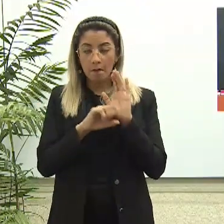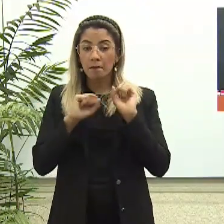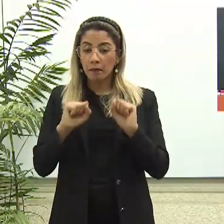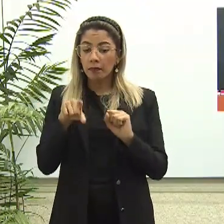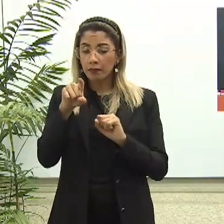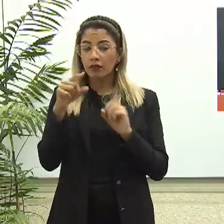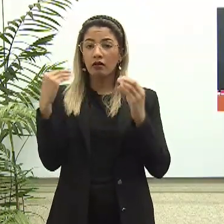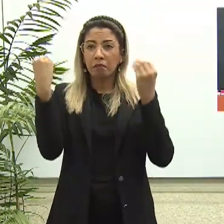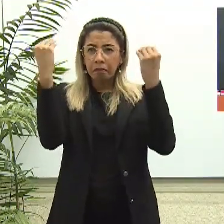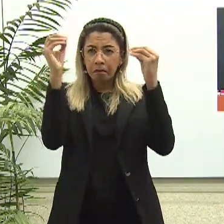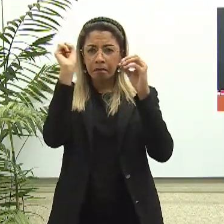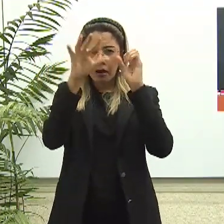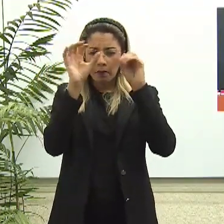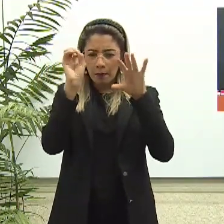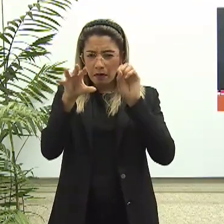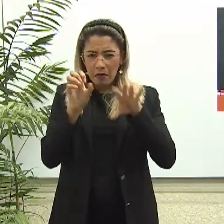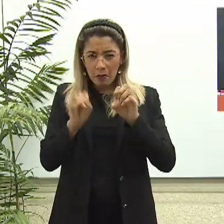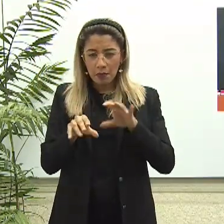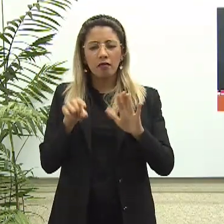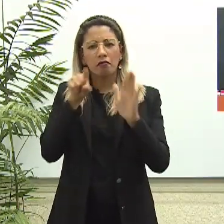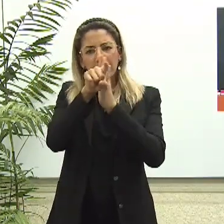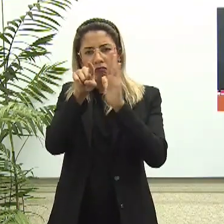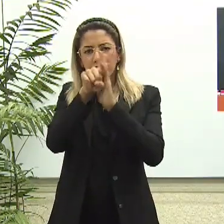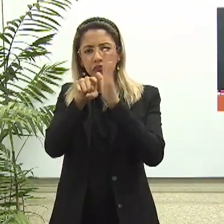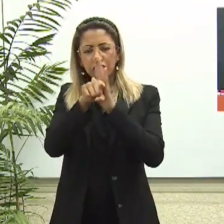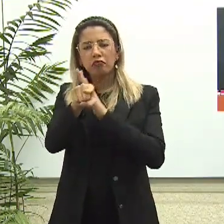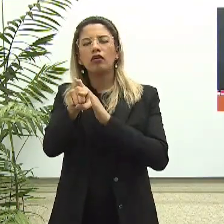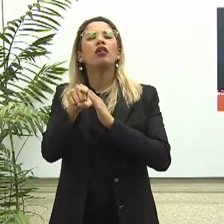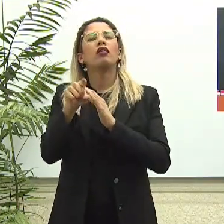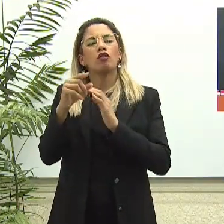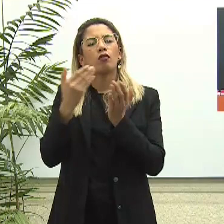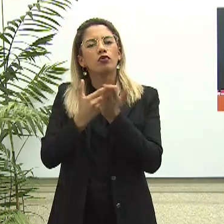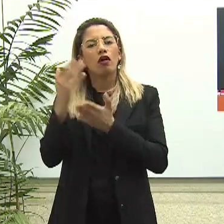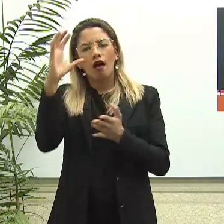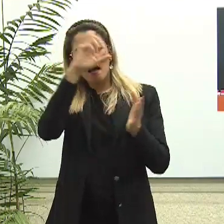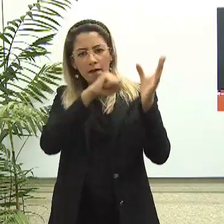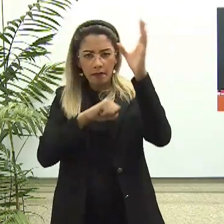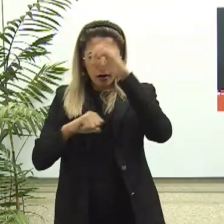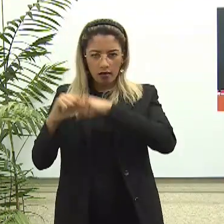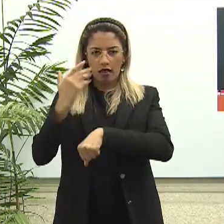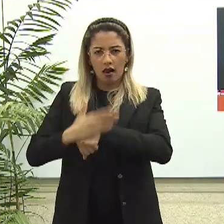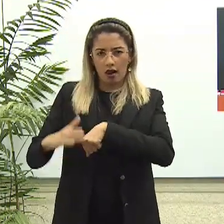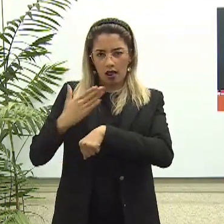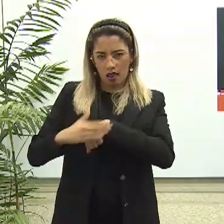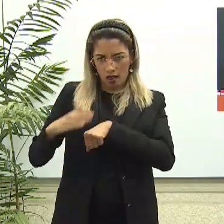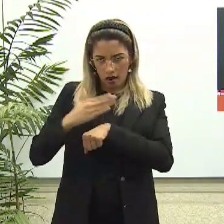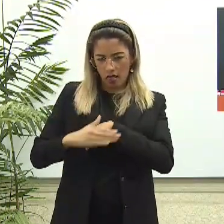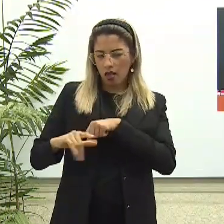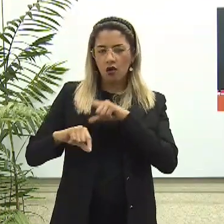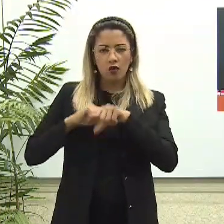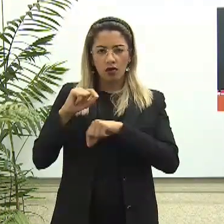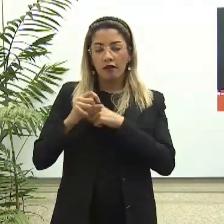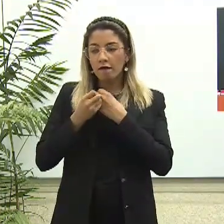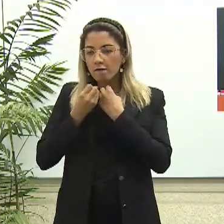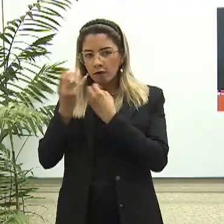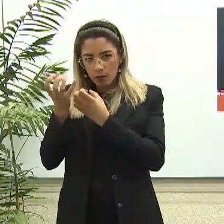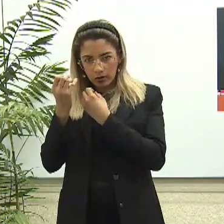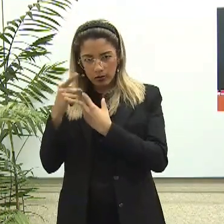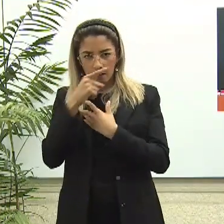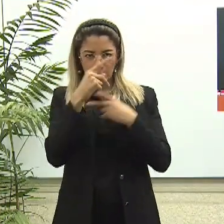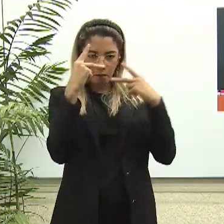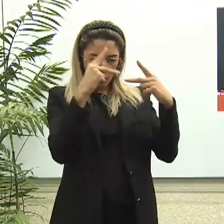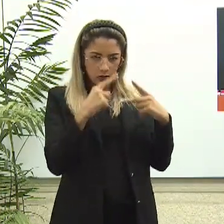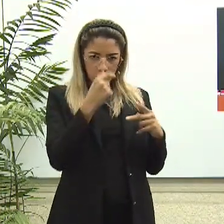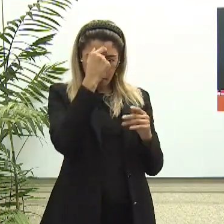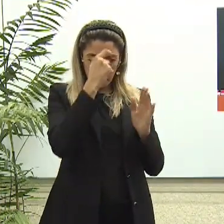treinar é a palavra que se usa em computação treinar eu pego dados treino um algoritmo